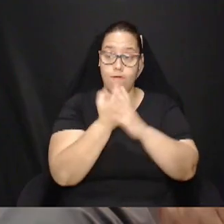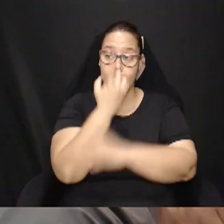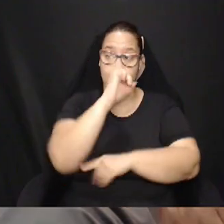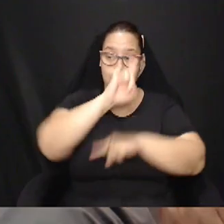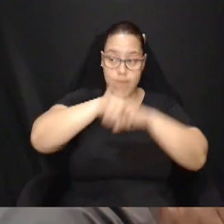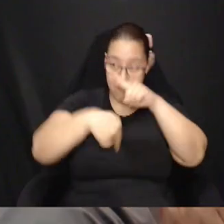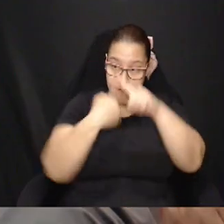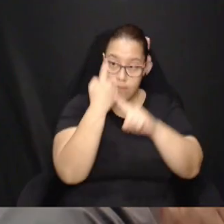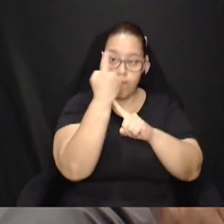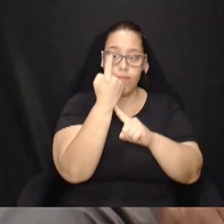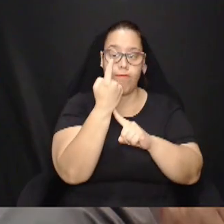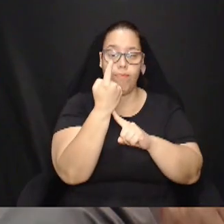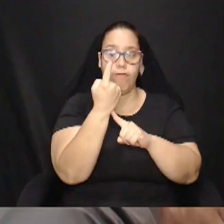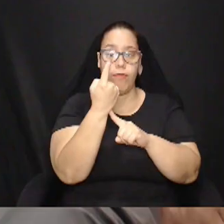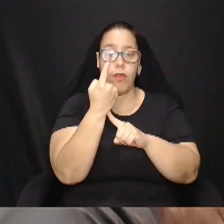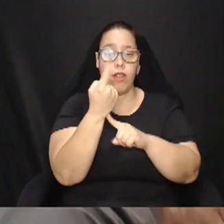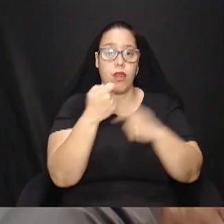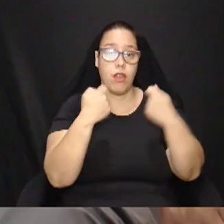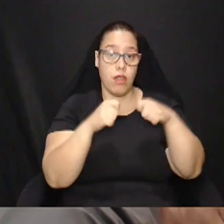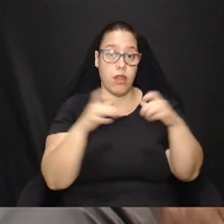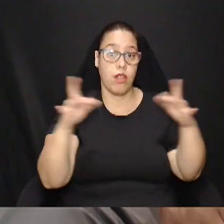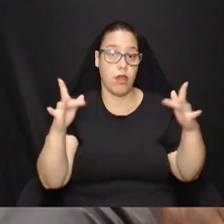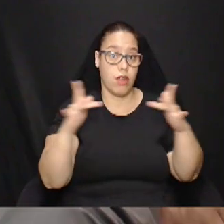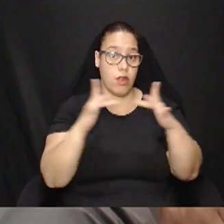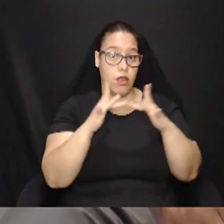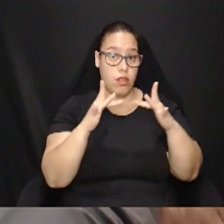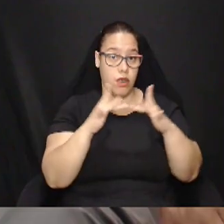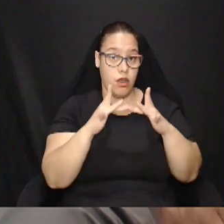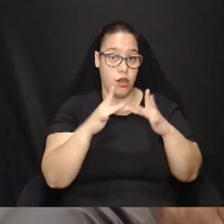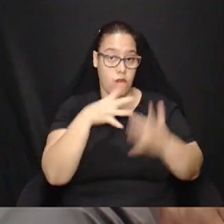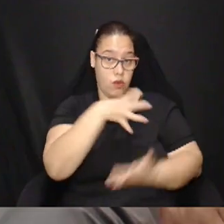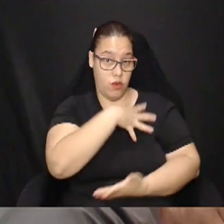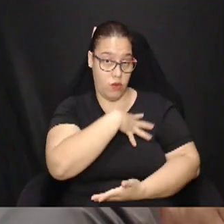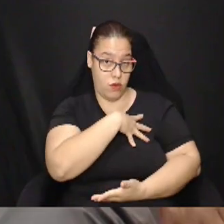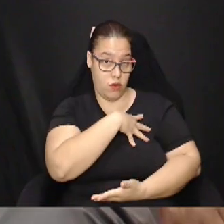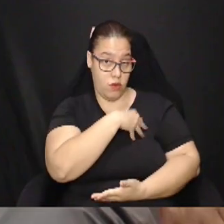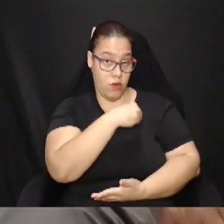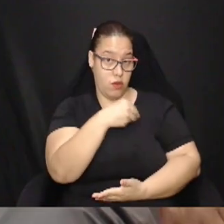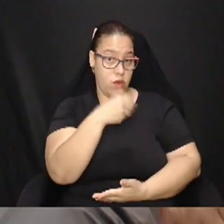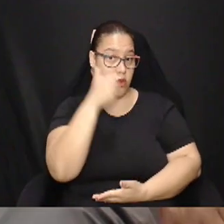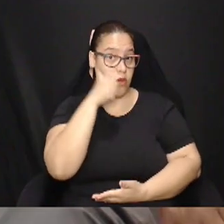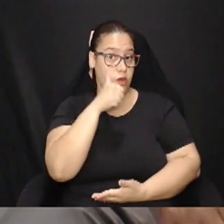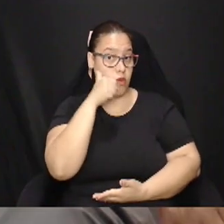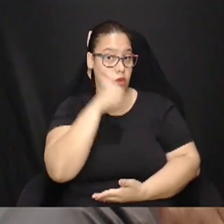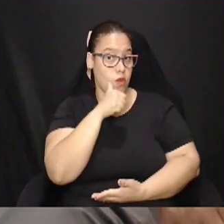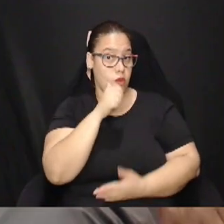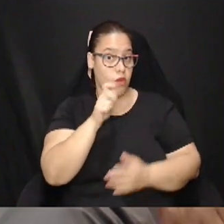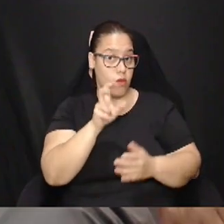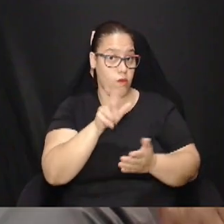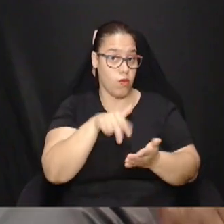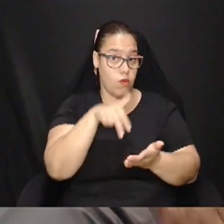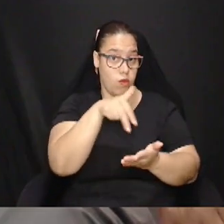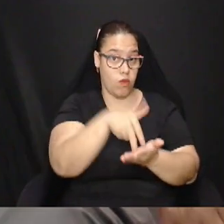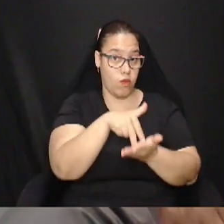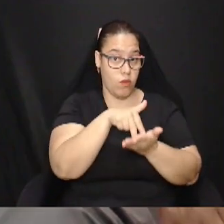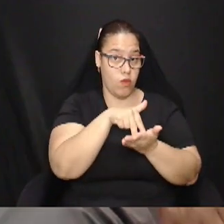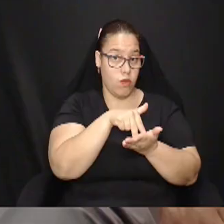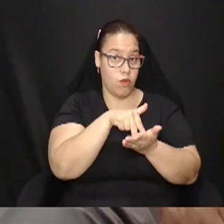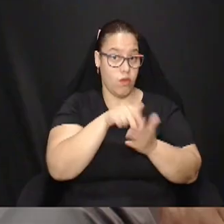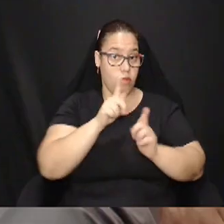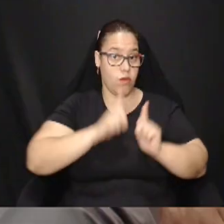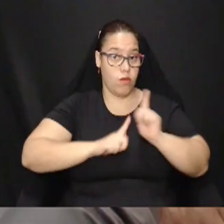que não necessariamente vai estar ligado à criação do filho, mas o lugar da mulher enquanto gestora e geradora